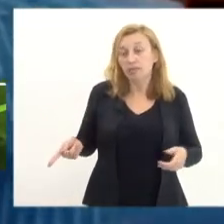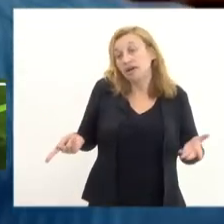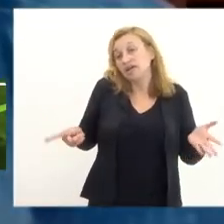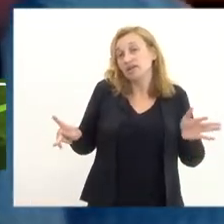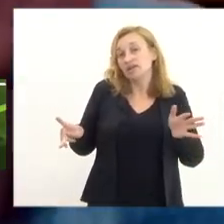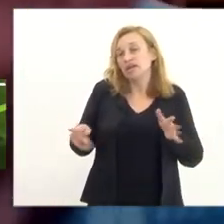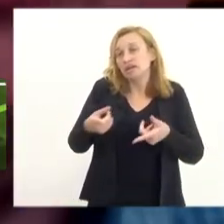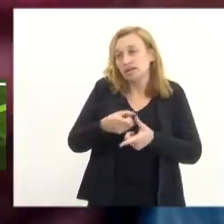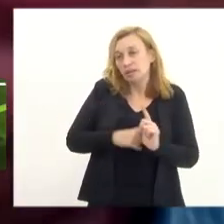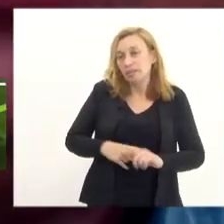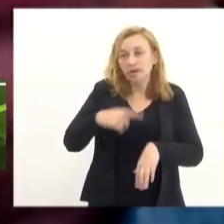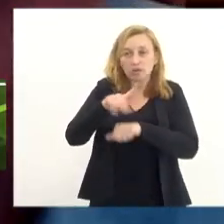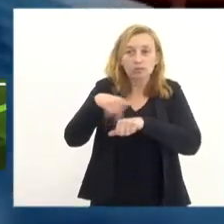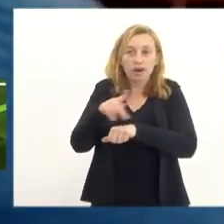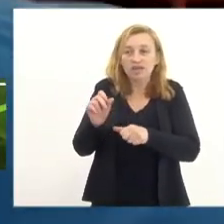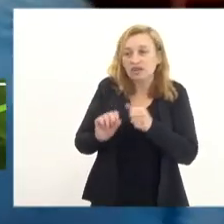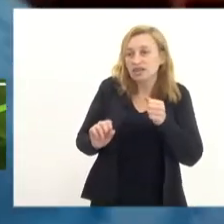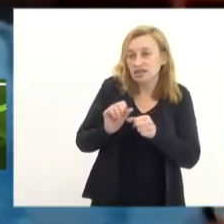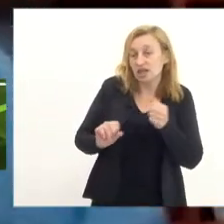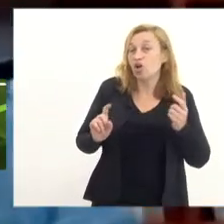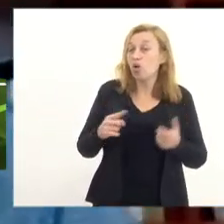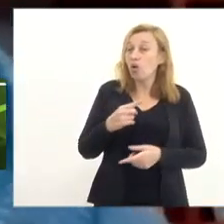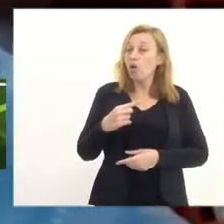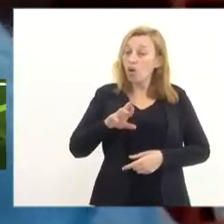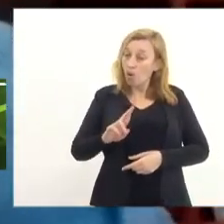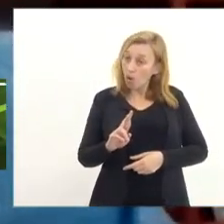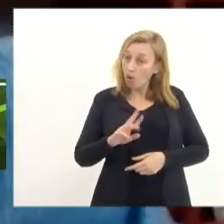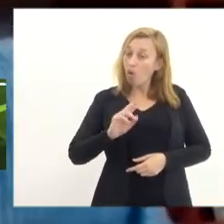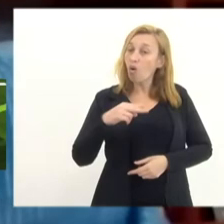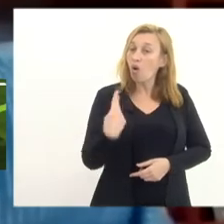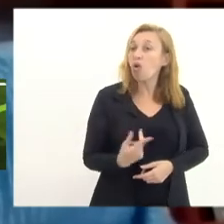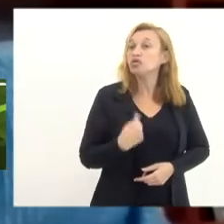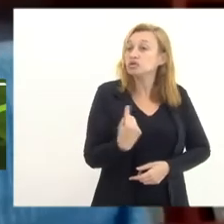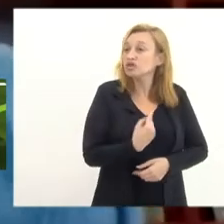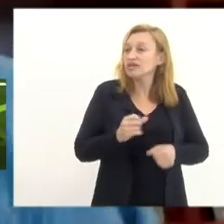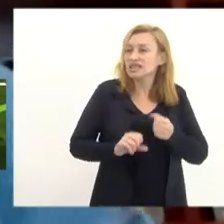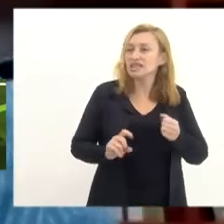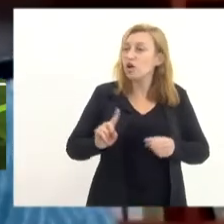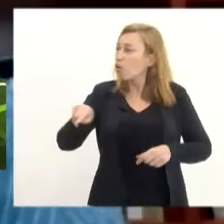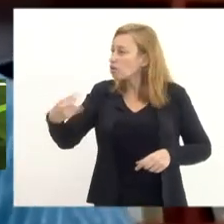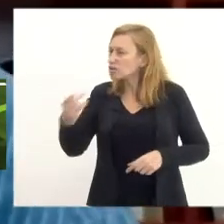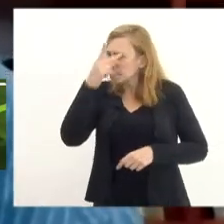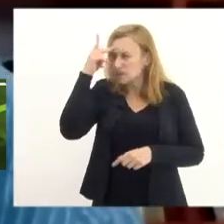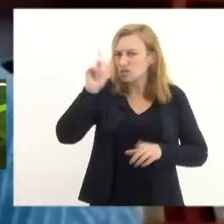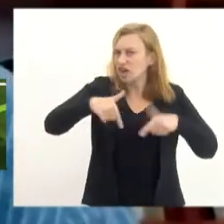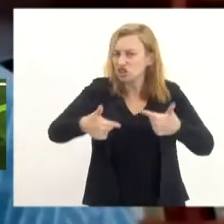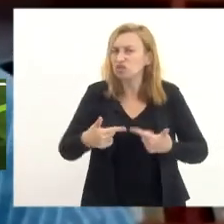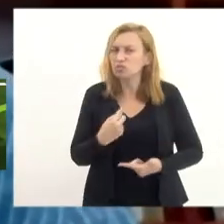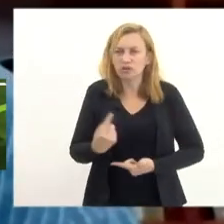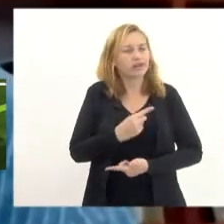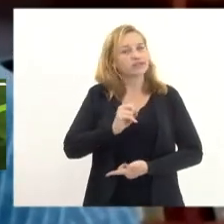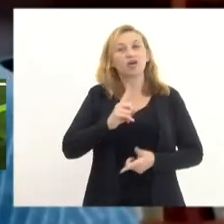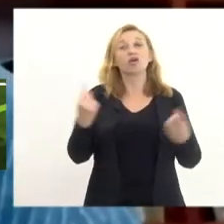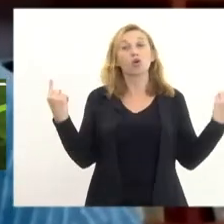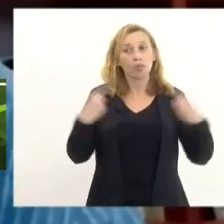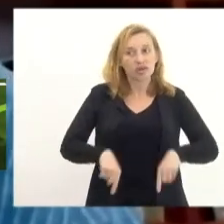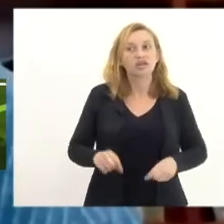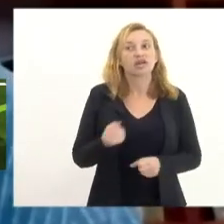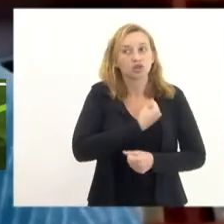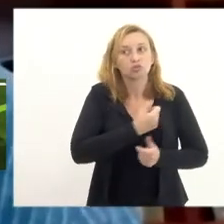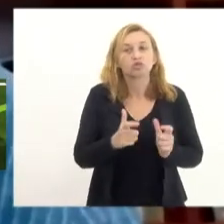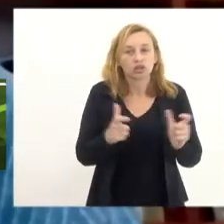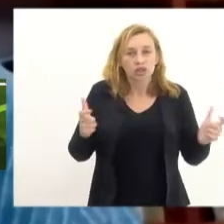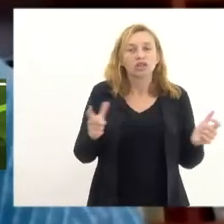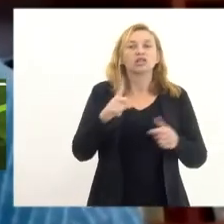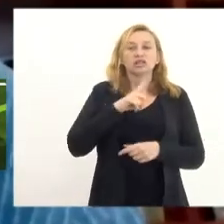fazer, doutora Sérgio. Ou nós fazemos ou ninguém vai fazer por nós, não tem jeito. E a gente tem muita competitividade, tem um custo muito